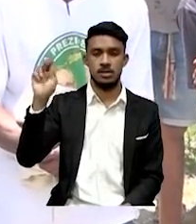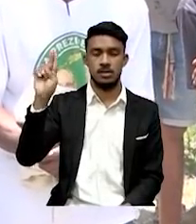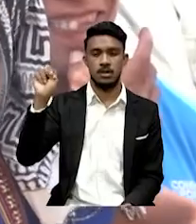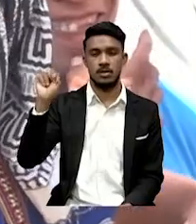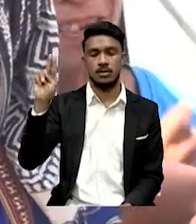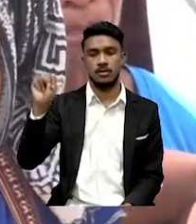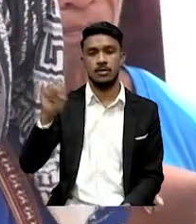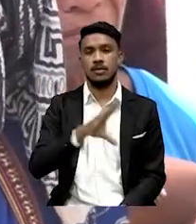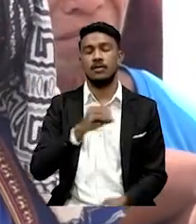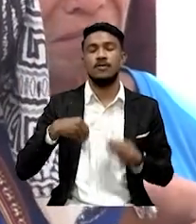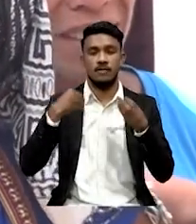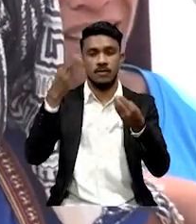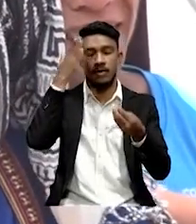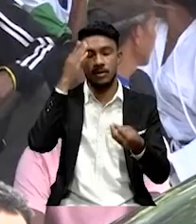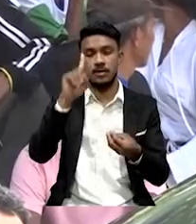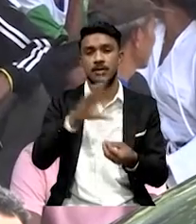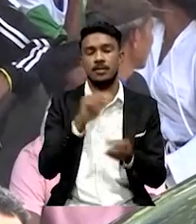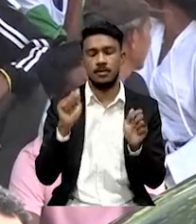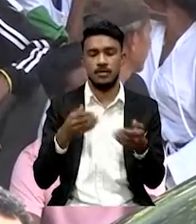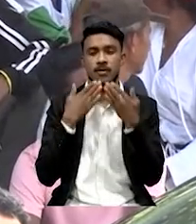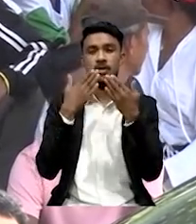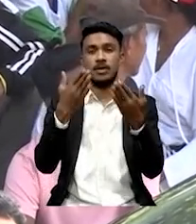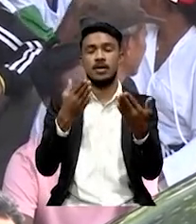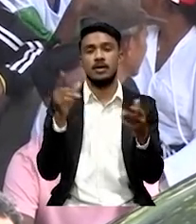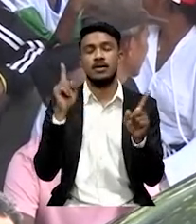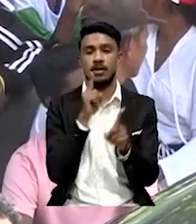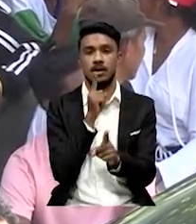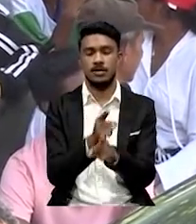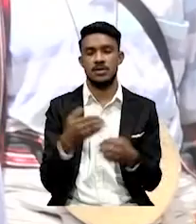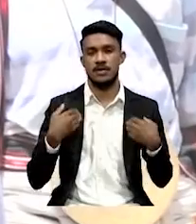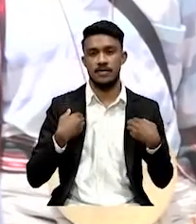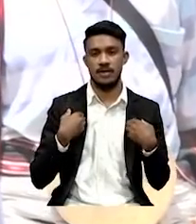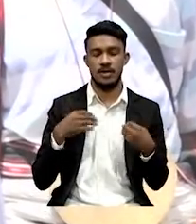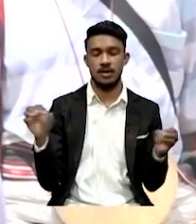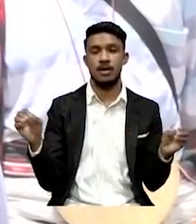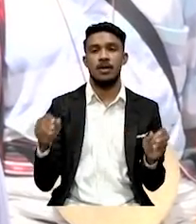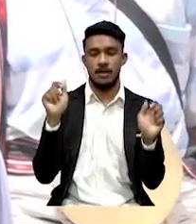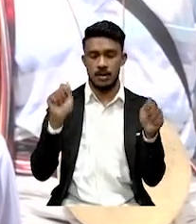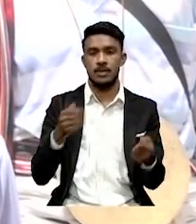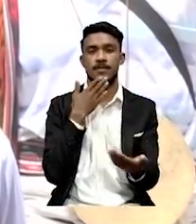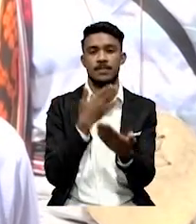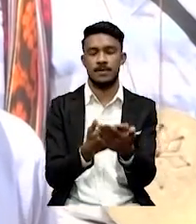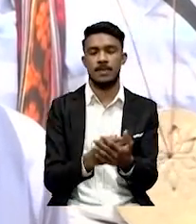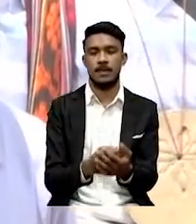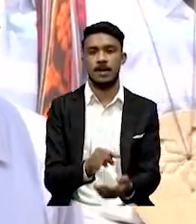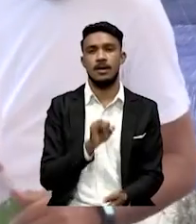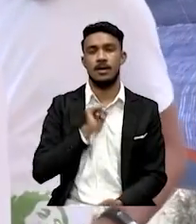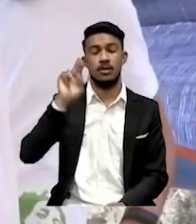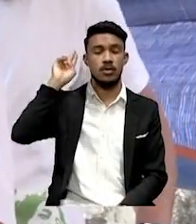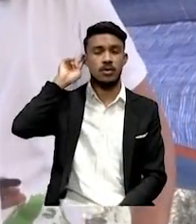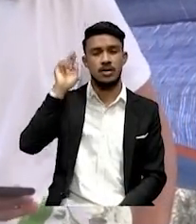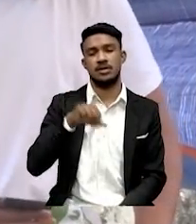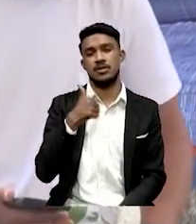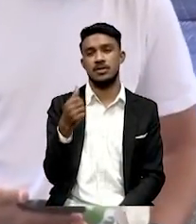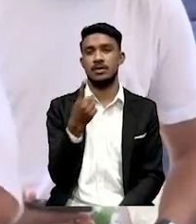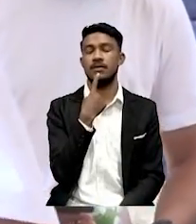makfo recomendação karik, nia agradece tebes, tamba missão e a Guiné-Bissau la o ho sucesso. Aurona Balon